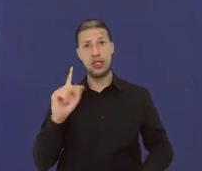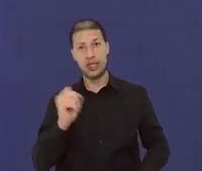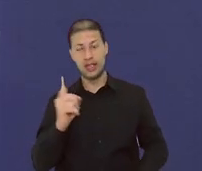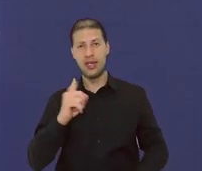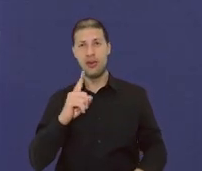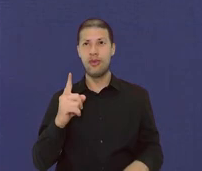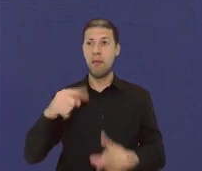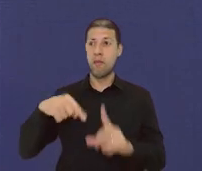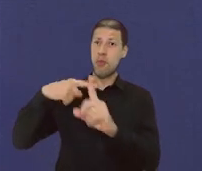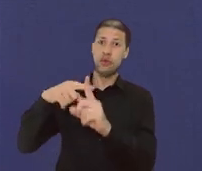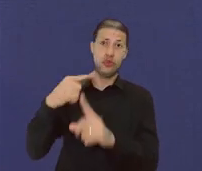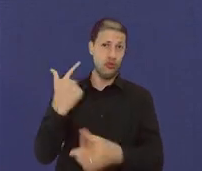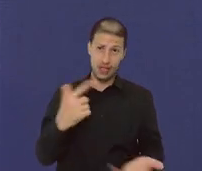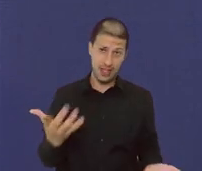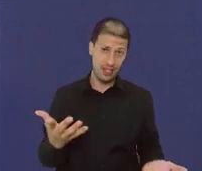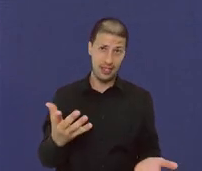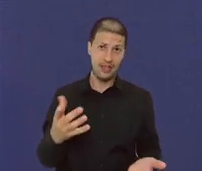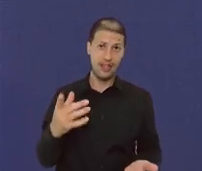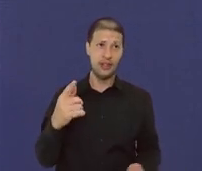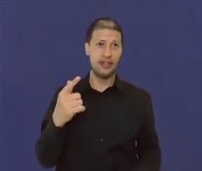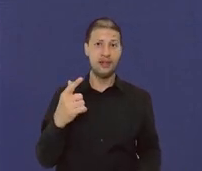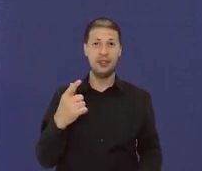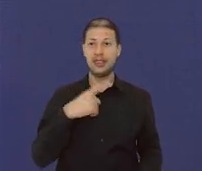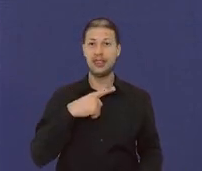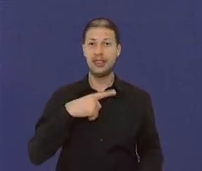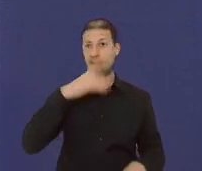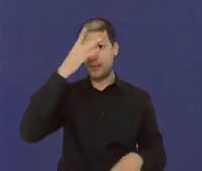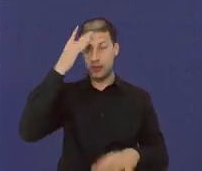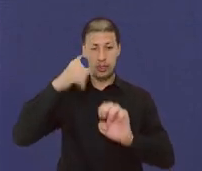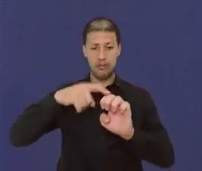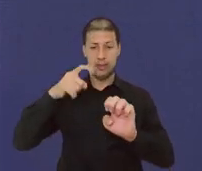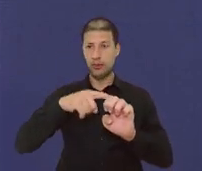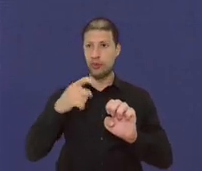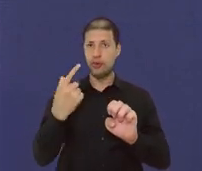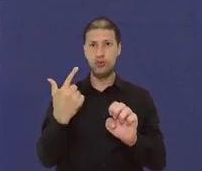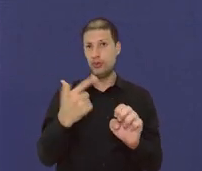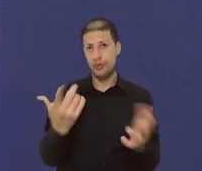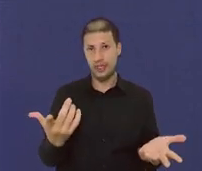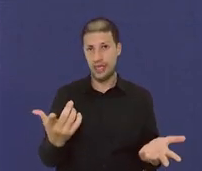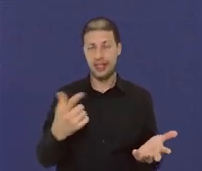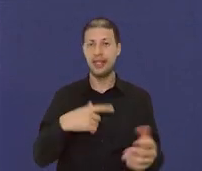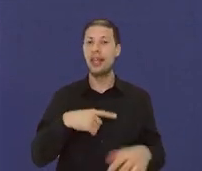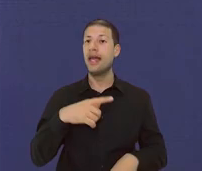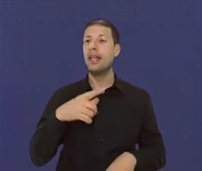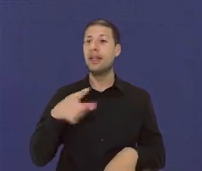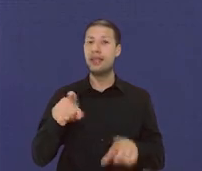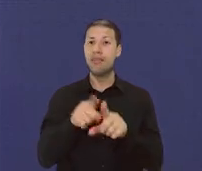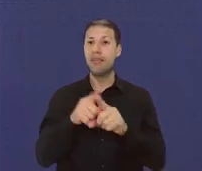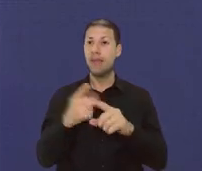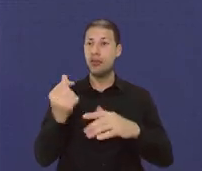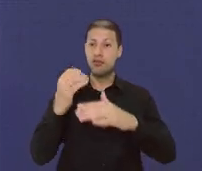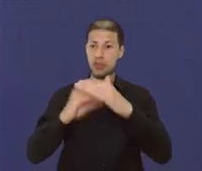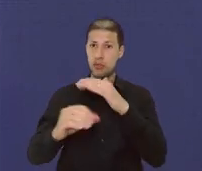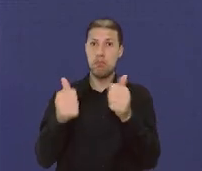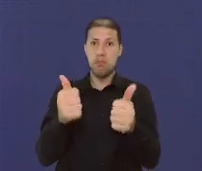positivo você não vai ter bons empreendedores se você não tiver bons empreendedores você não tem bons casos de investimento né para você tem visto uma mudança